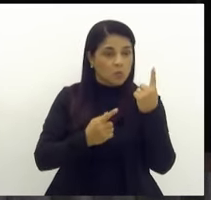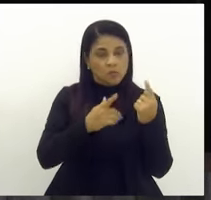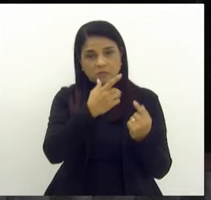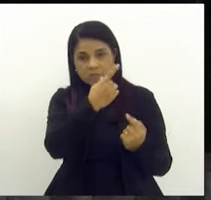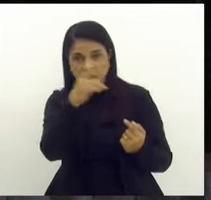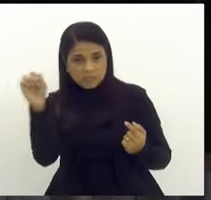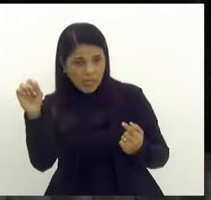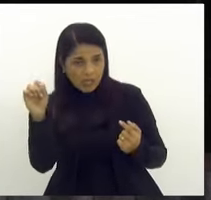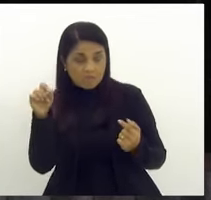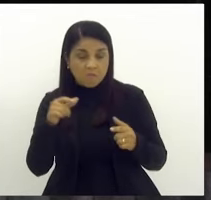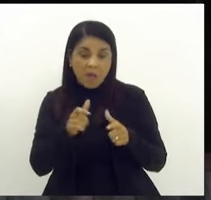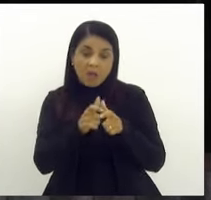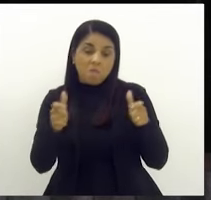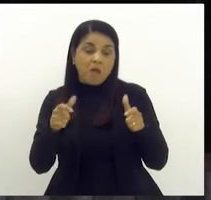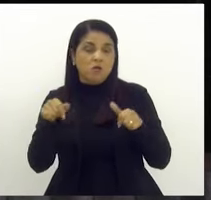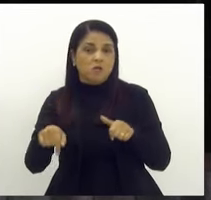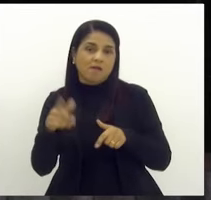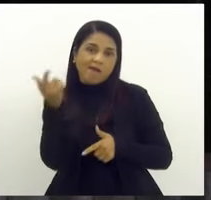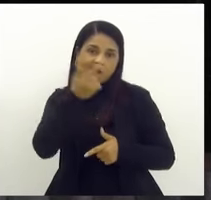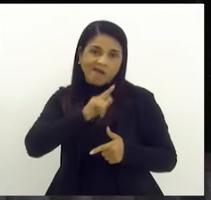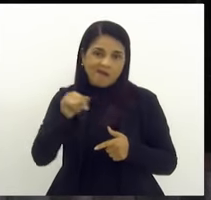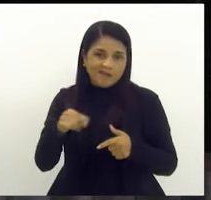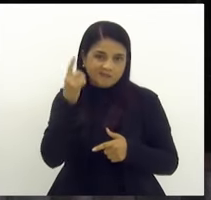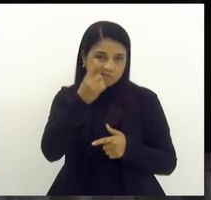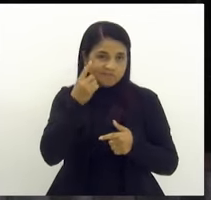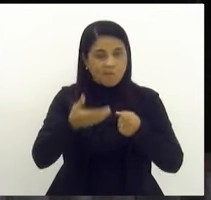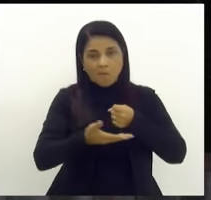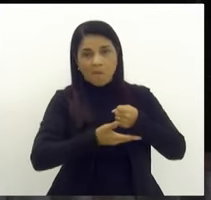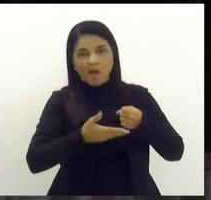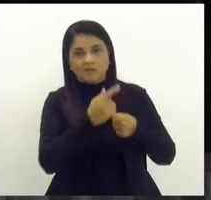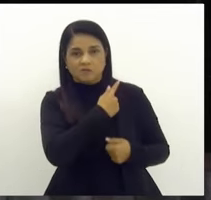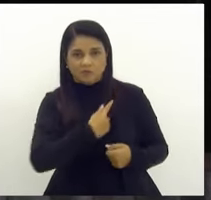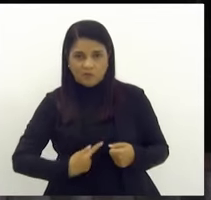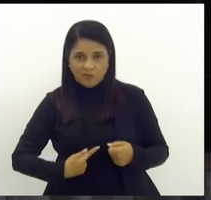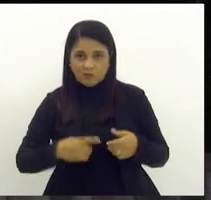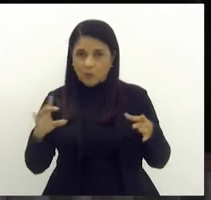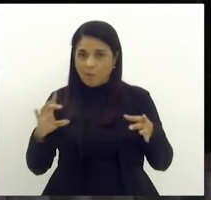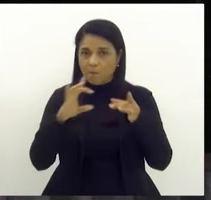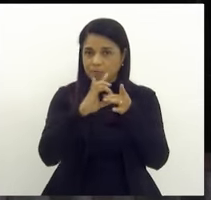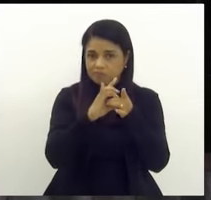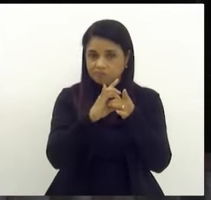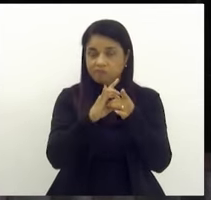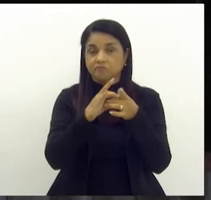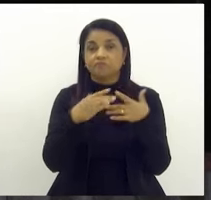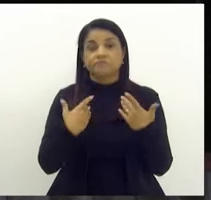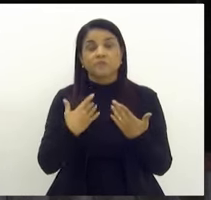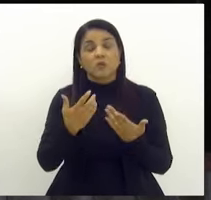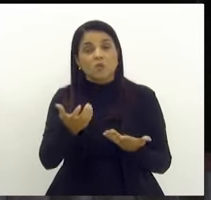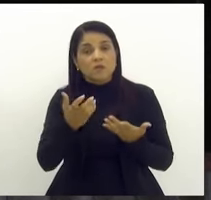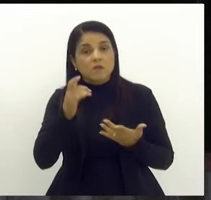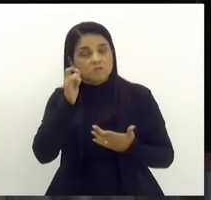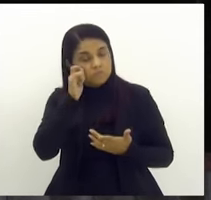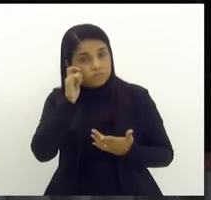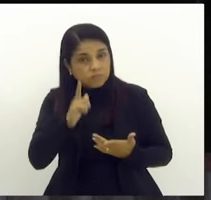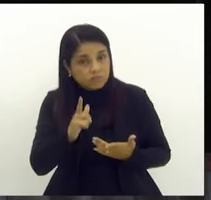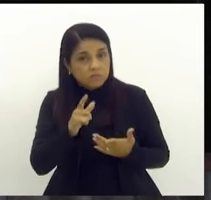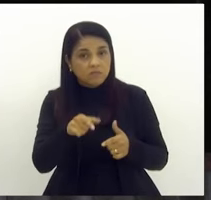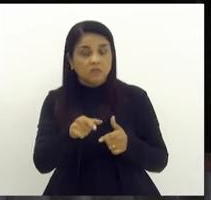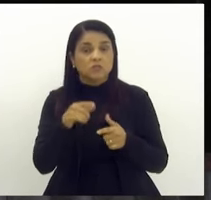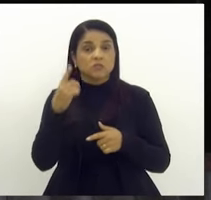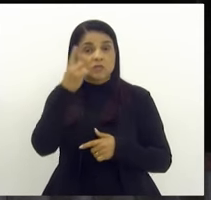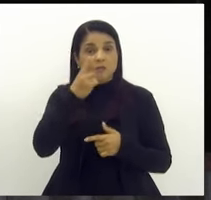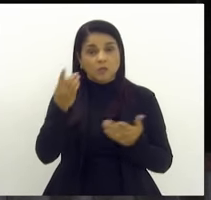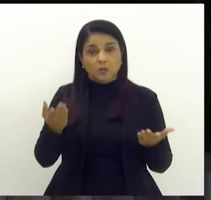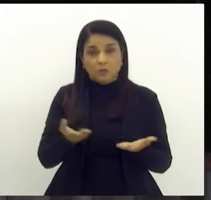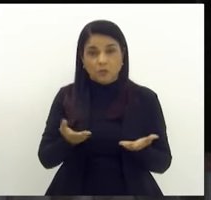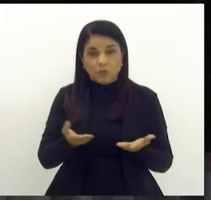a maioria ganha e a maioria aqui a base do governo é a maioria a base do Governo na maioria Então o que eu queria alertar aos deputados que estão aqui